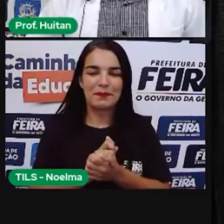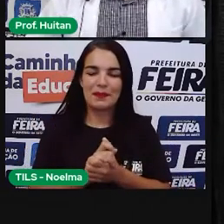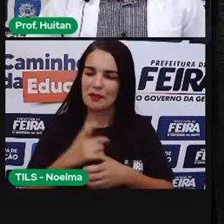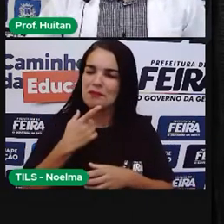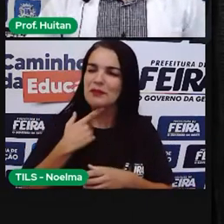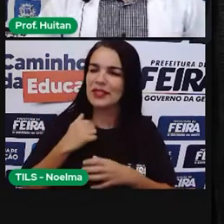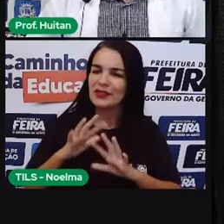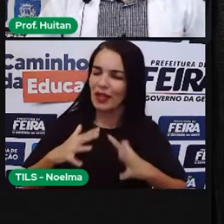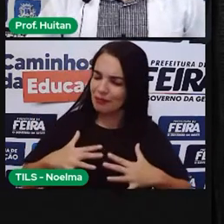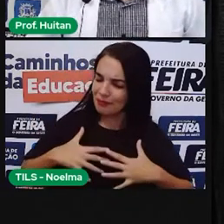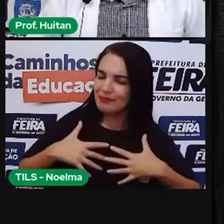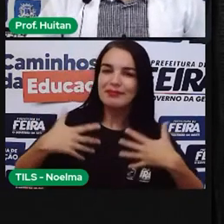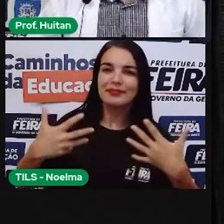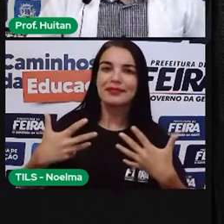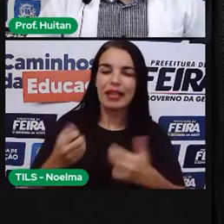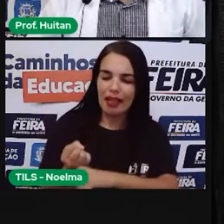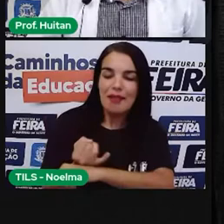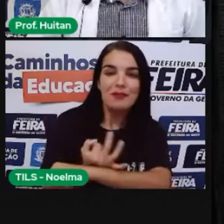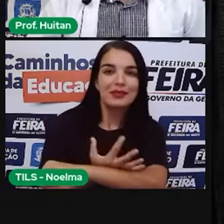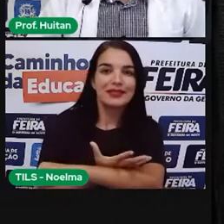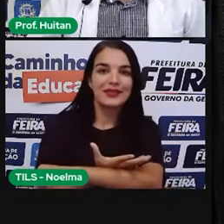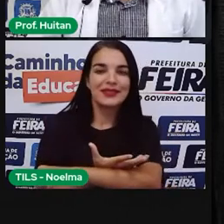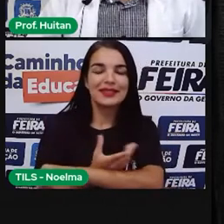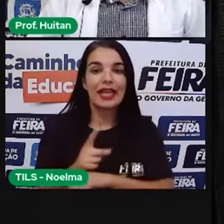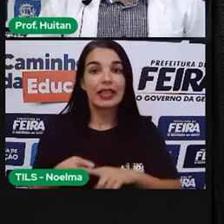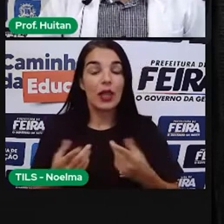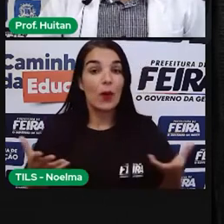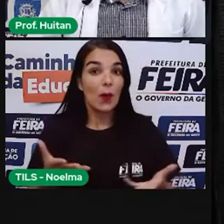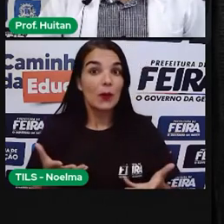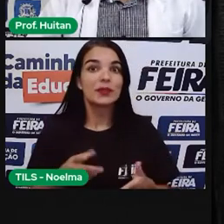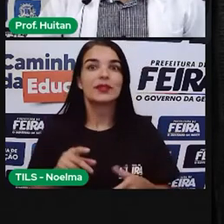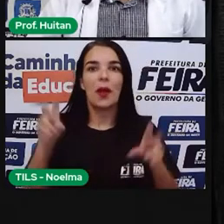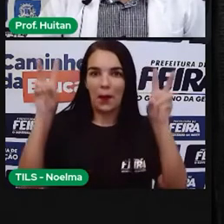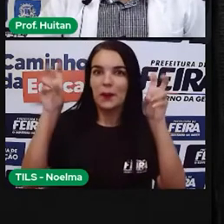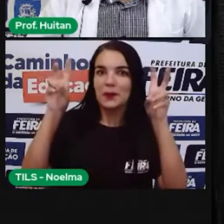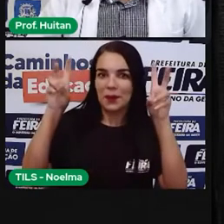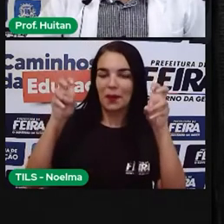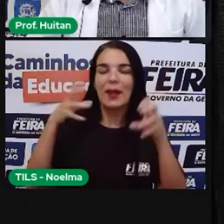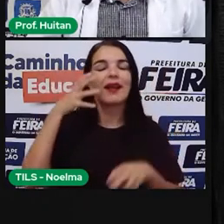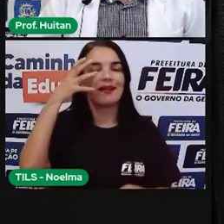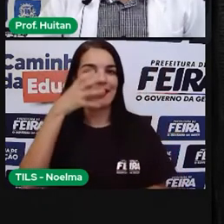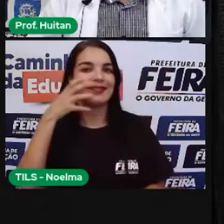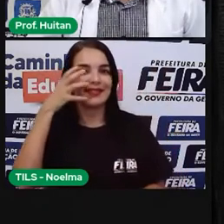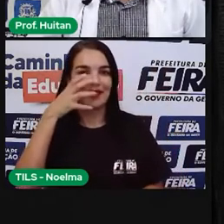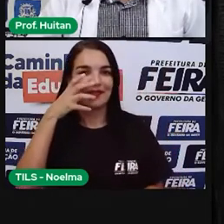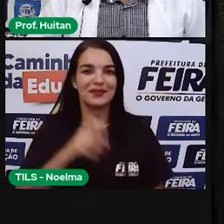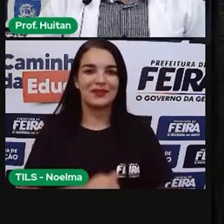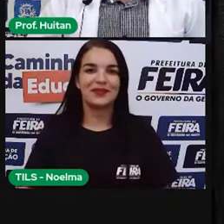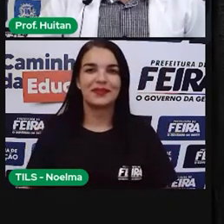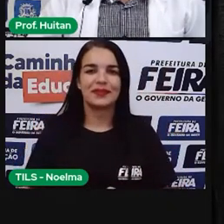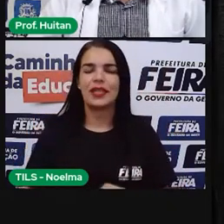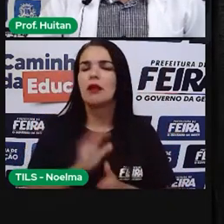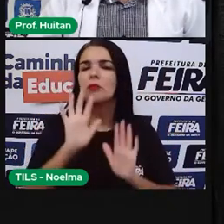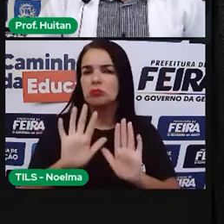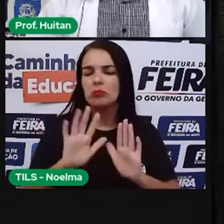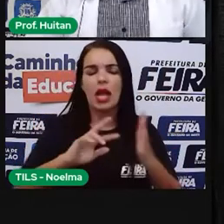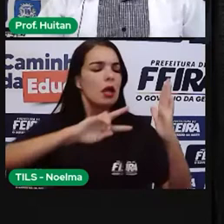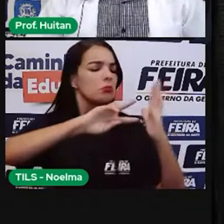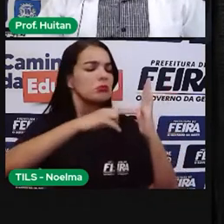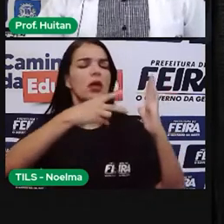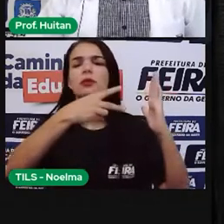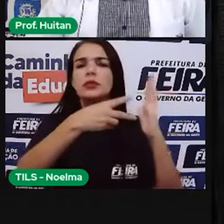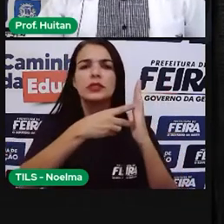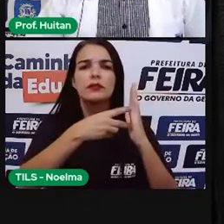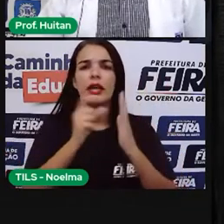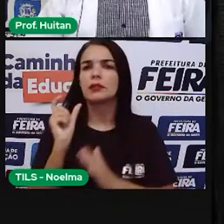despertado alguma das nossas emoções. Então, hoje nós vamos falar sobre canção. Para começar, vamos ver